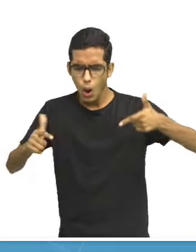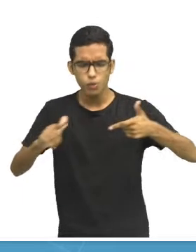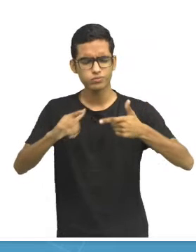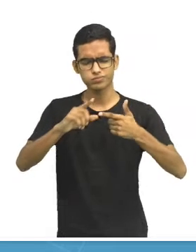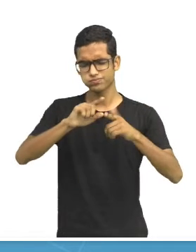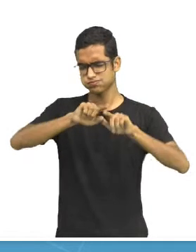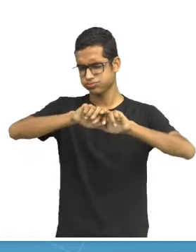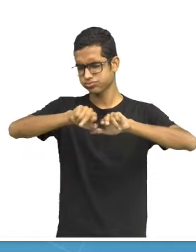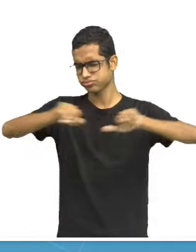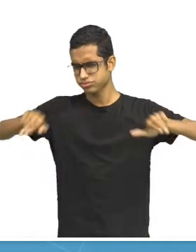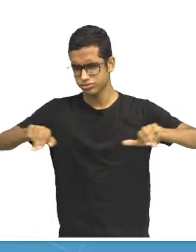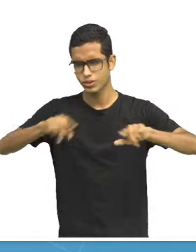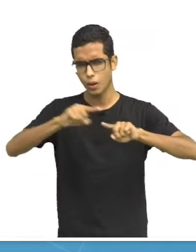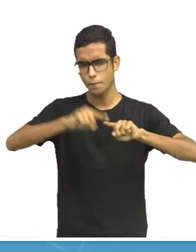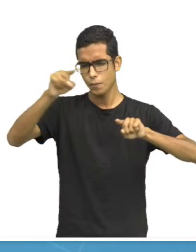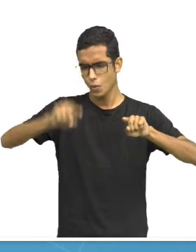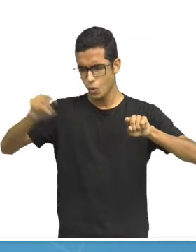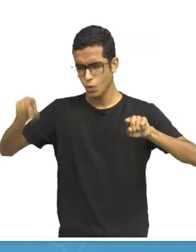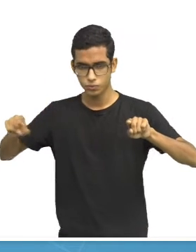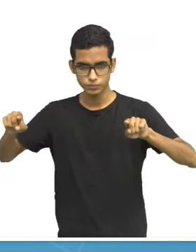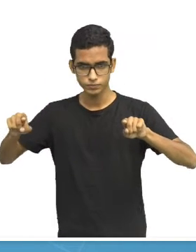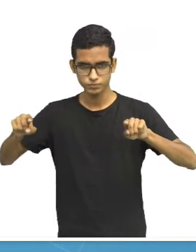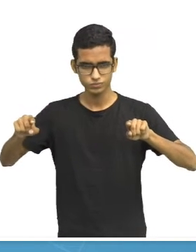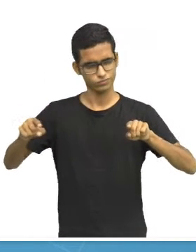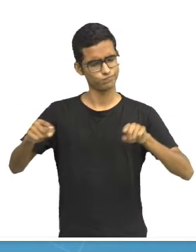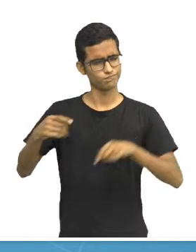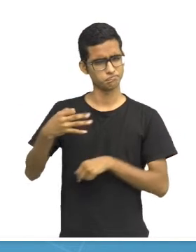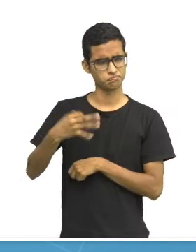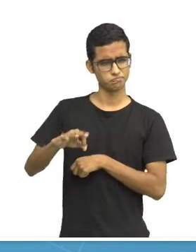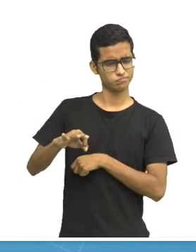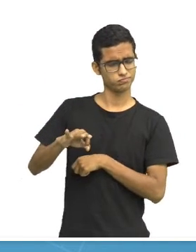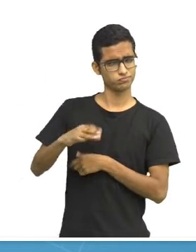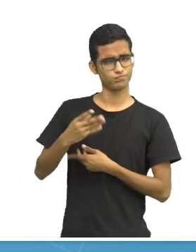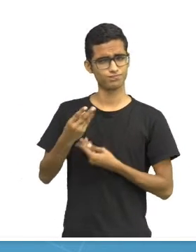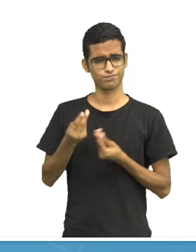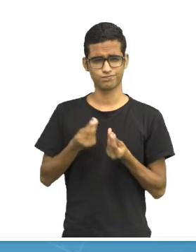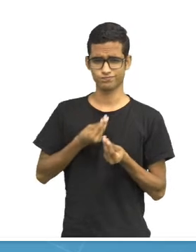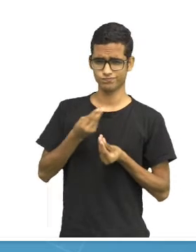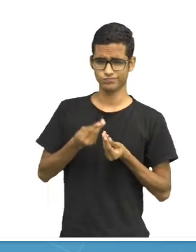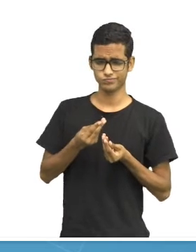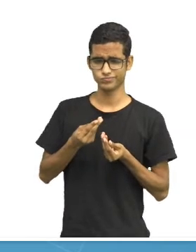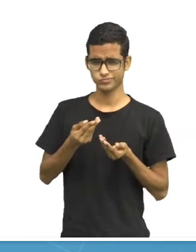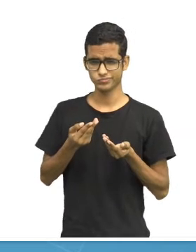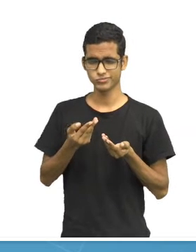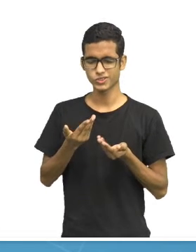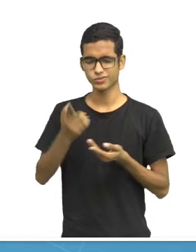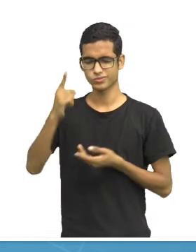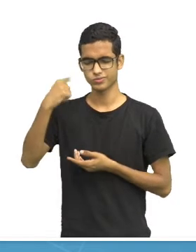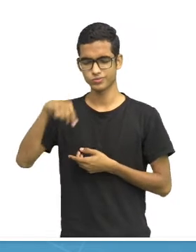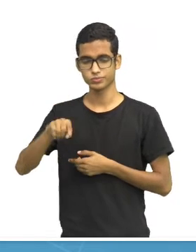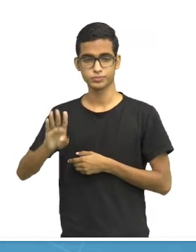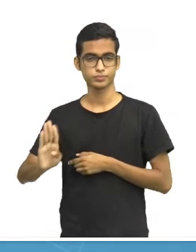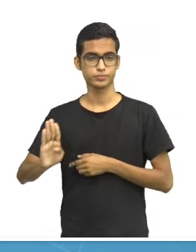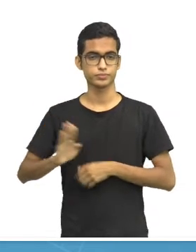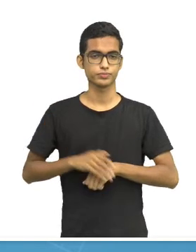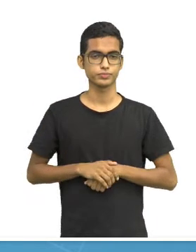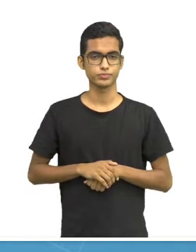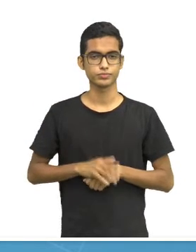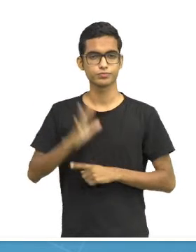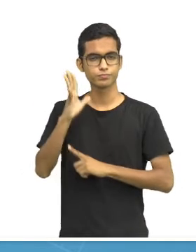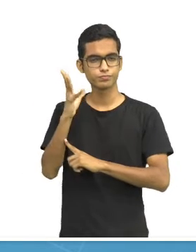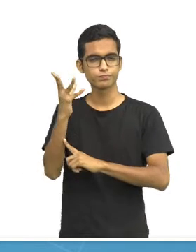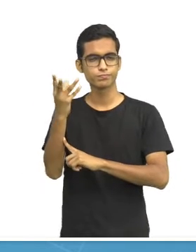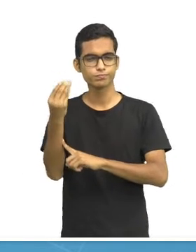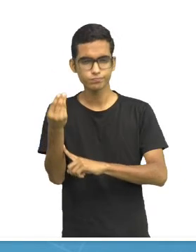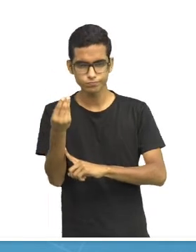variadas. Então, será que está correto essa daí? Vamos passar para B. Os artistas